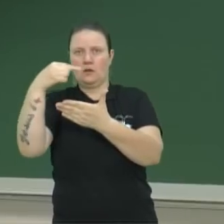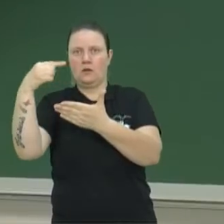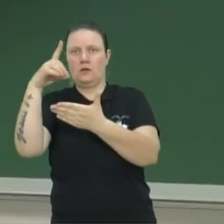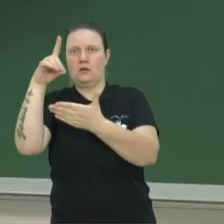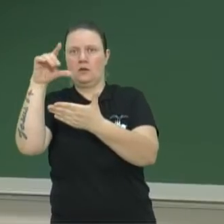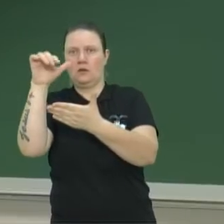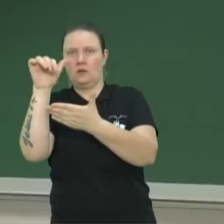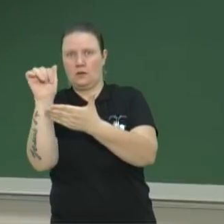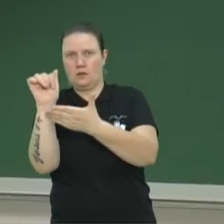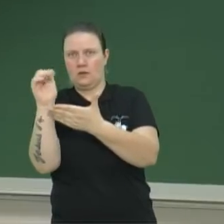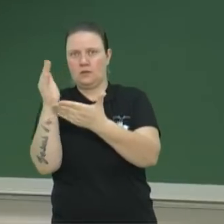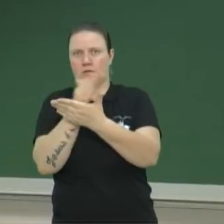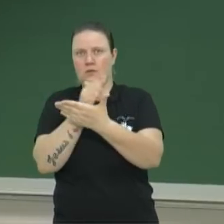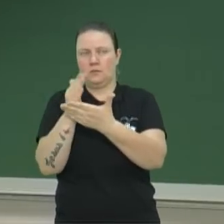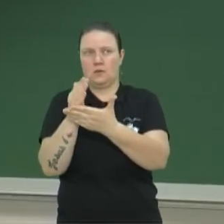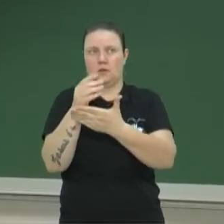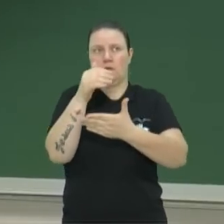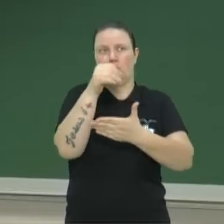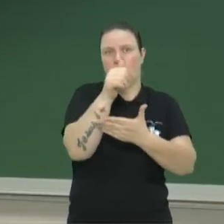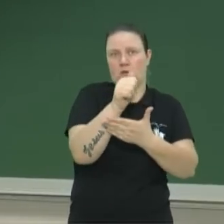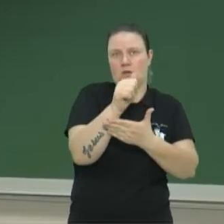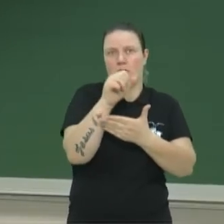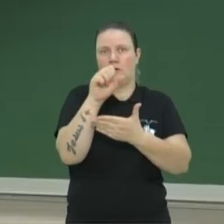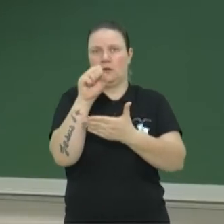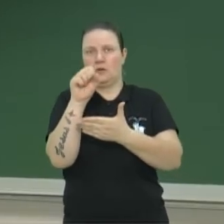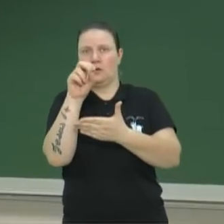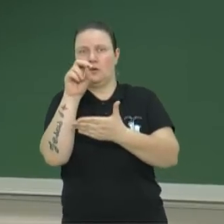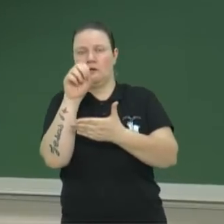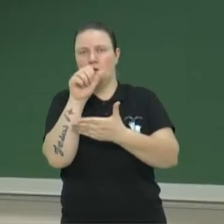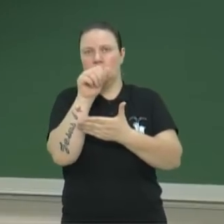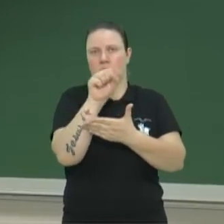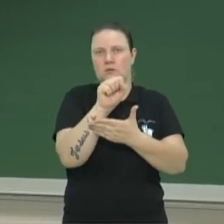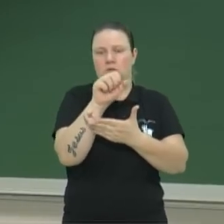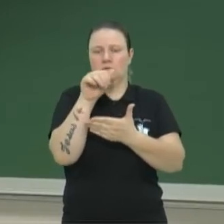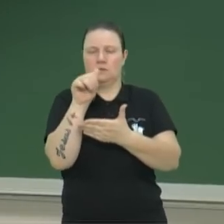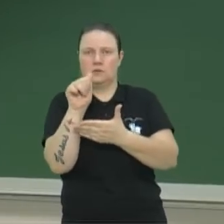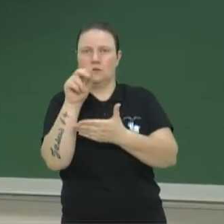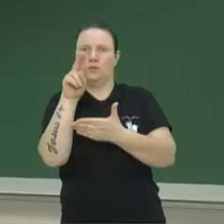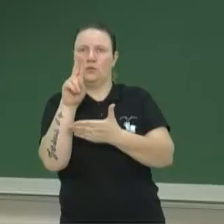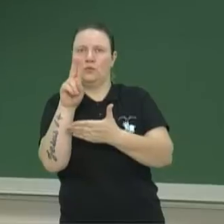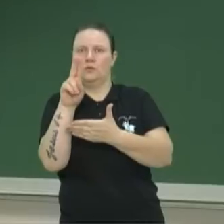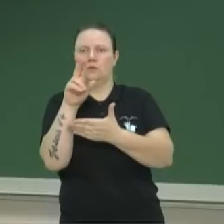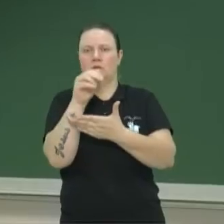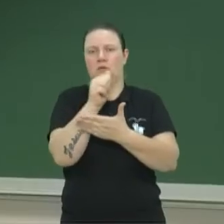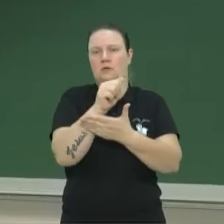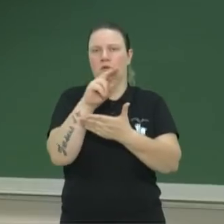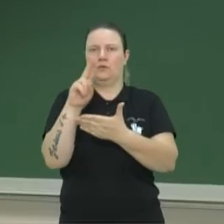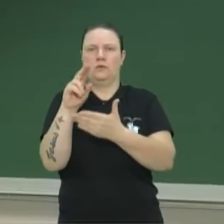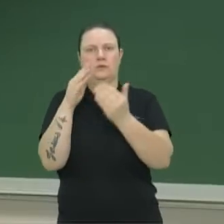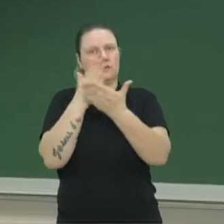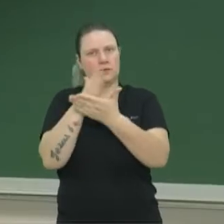O A e o U também, eles separam de sílaba, por isso que a gente chama de hiato, beleza?